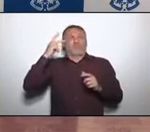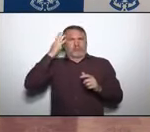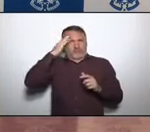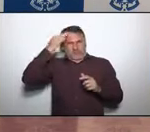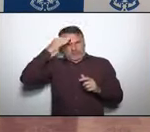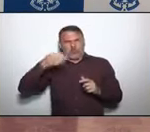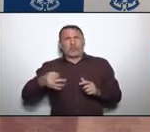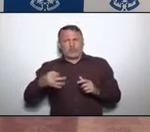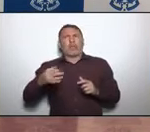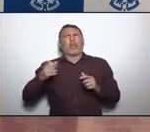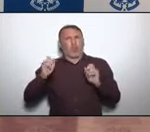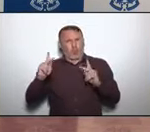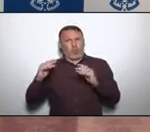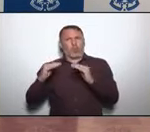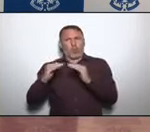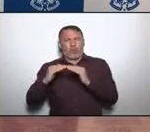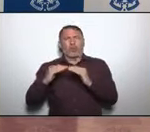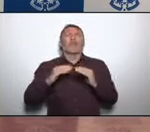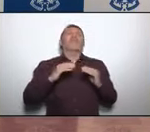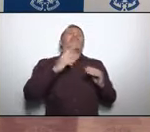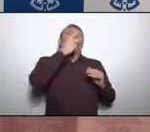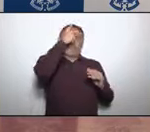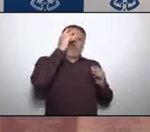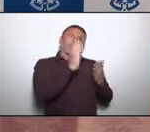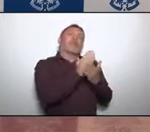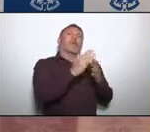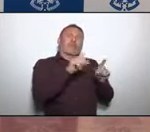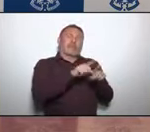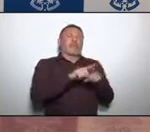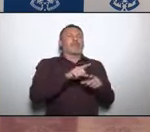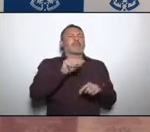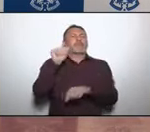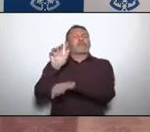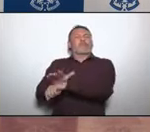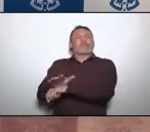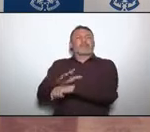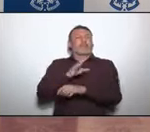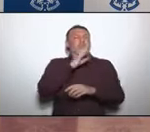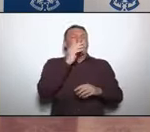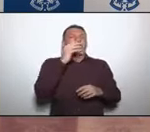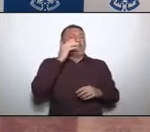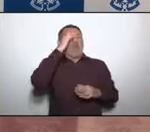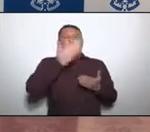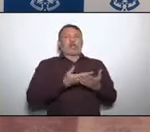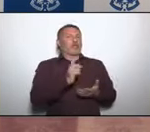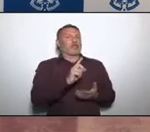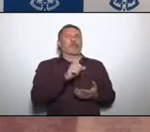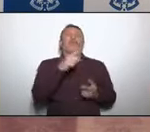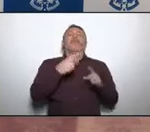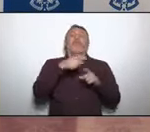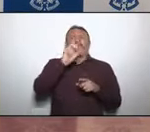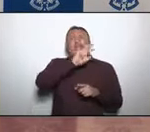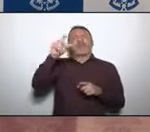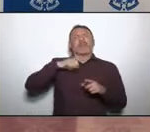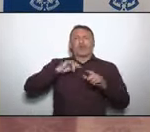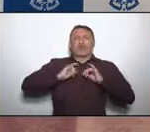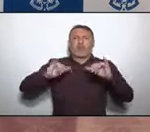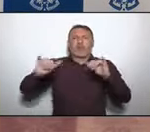supermercados cheios, a gente vê ainda feiras livres lotadas, a gente vê ainda ruas